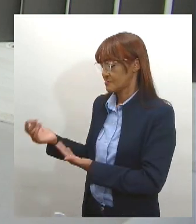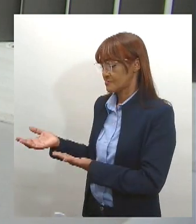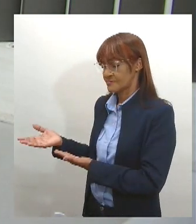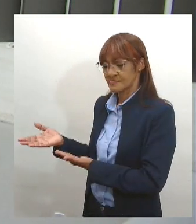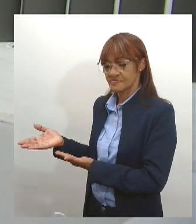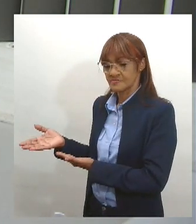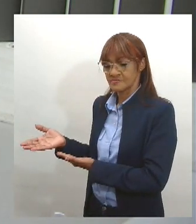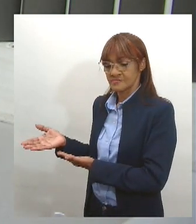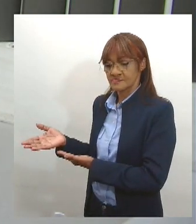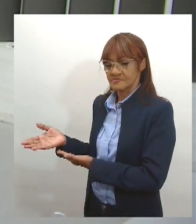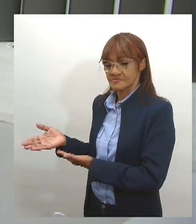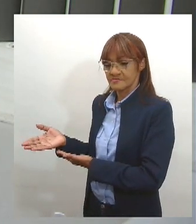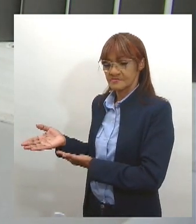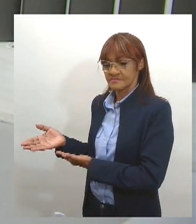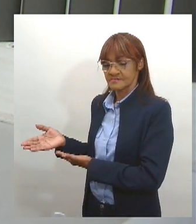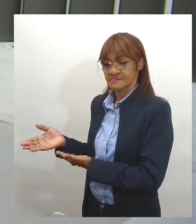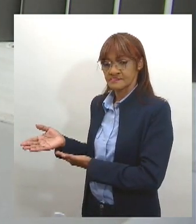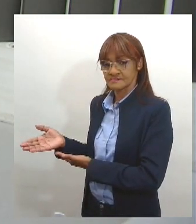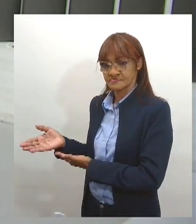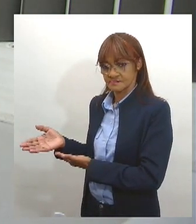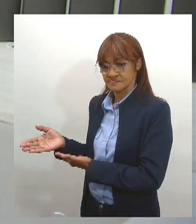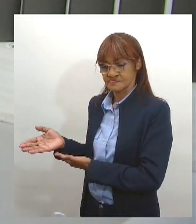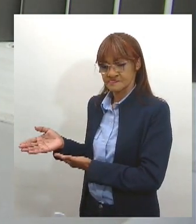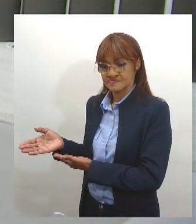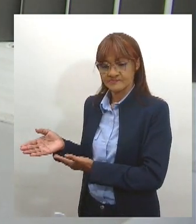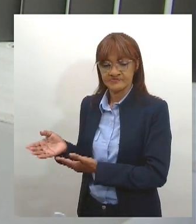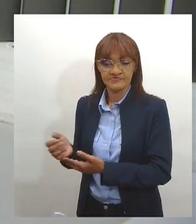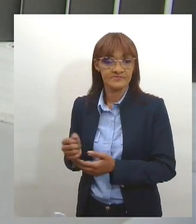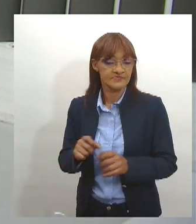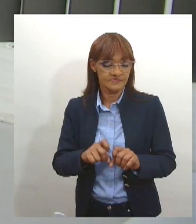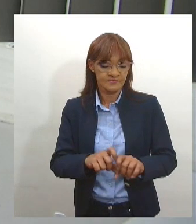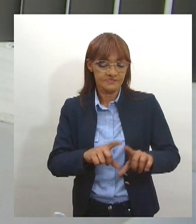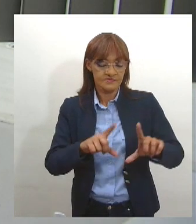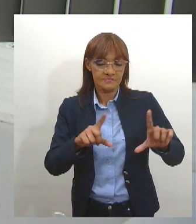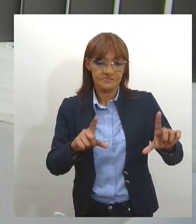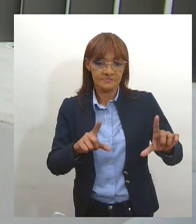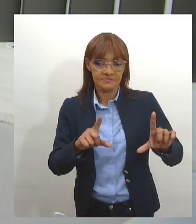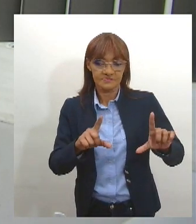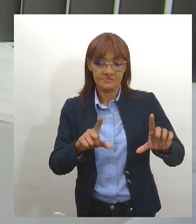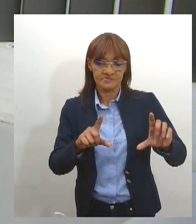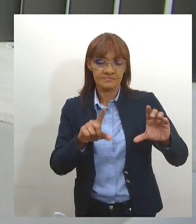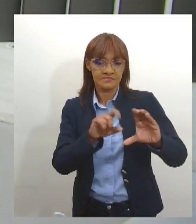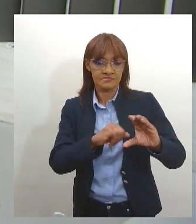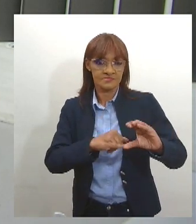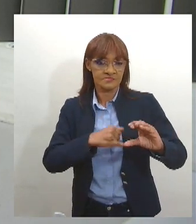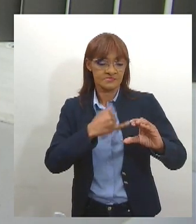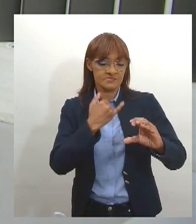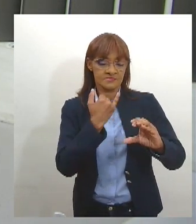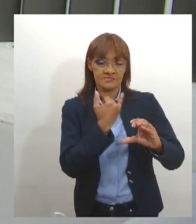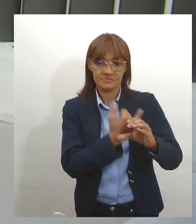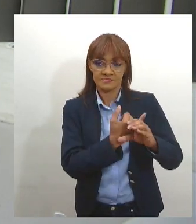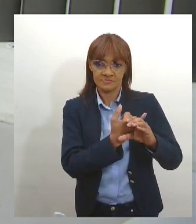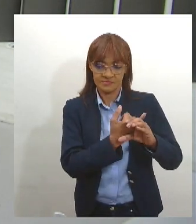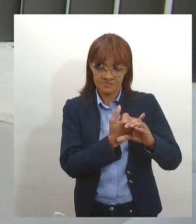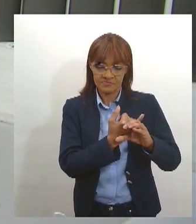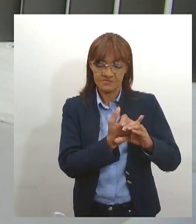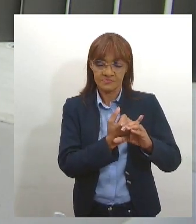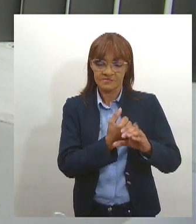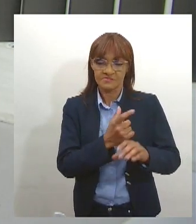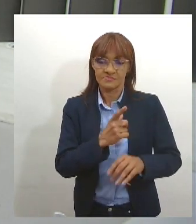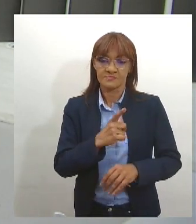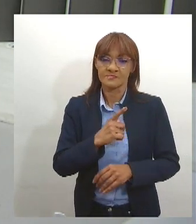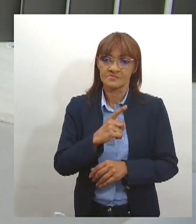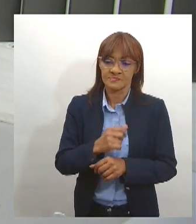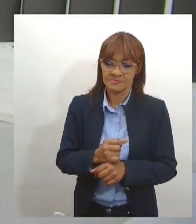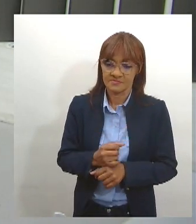Alese 5.2 no Twitter arroba TV Alese e no QR Code aqui na tela você também acessa o nosso canal no YouTube.